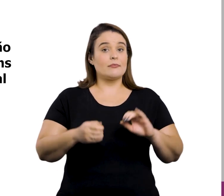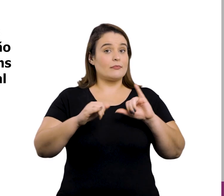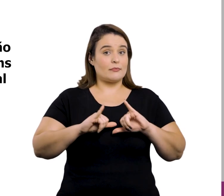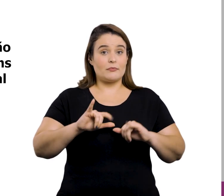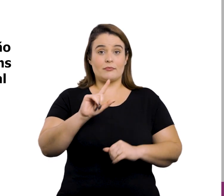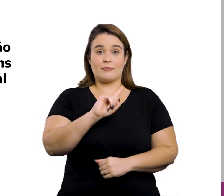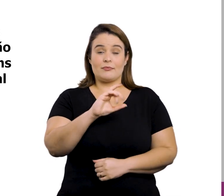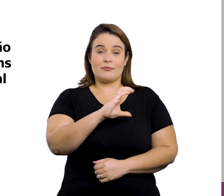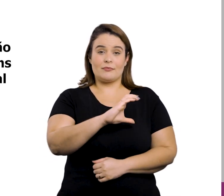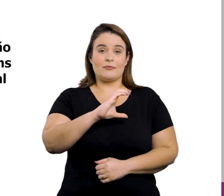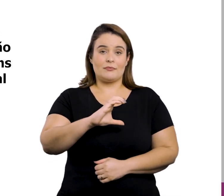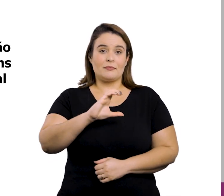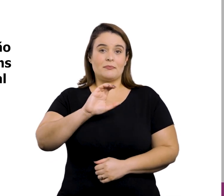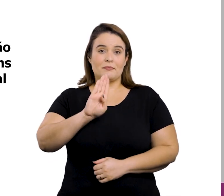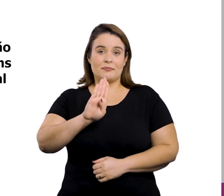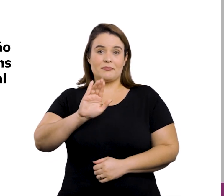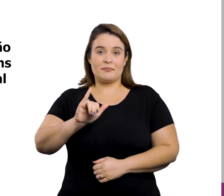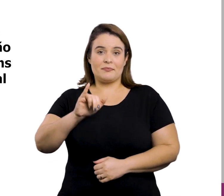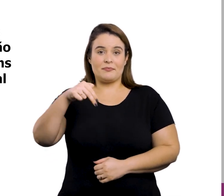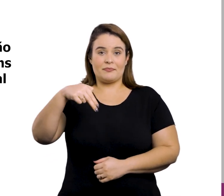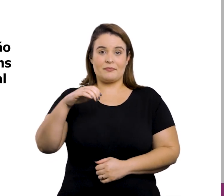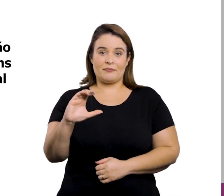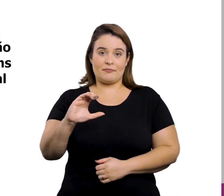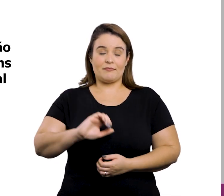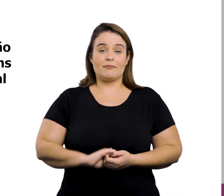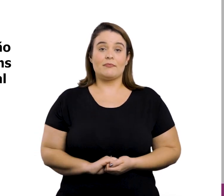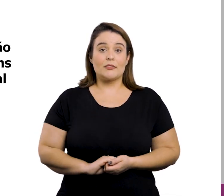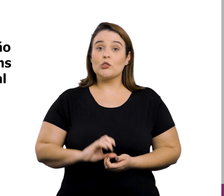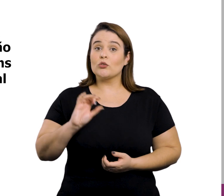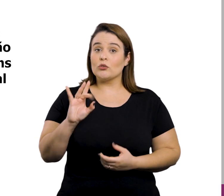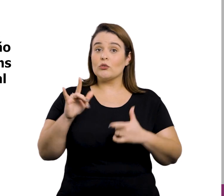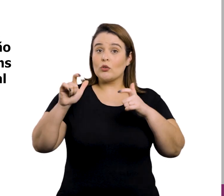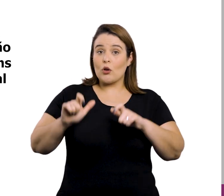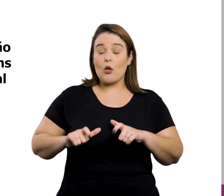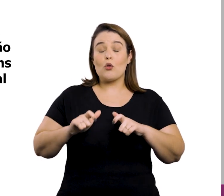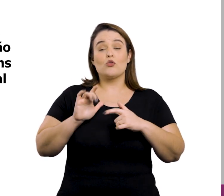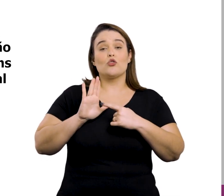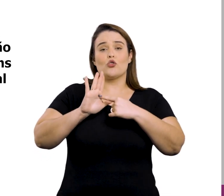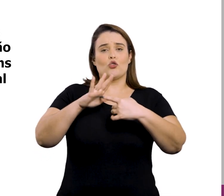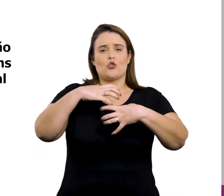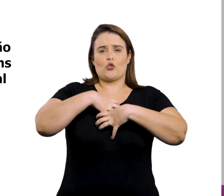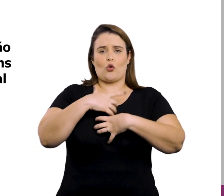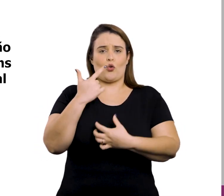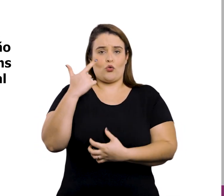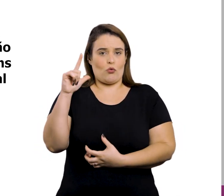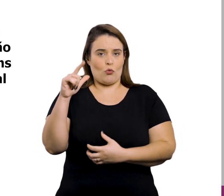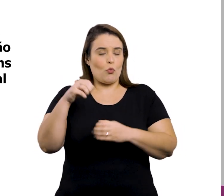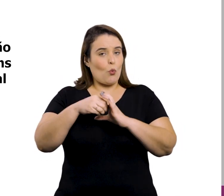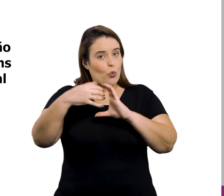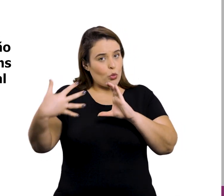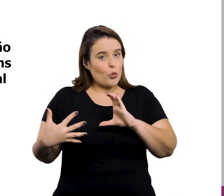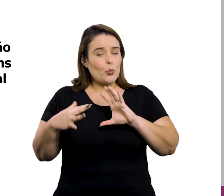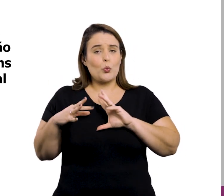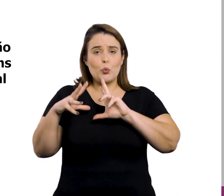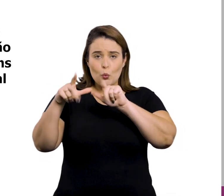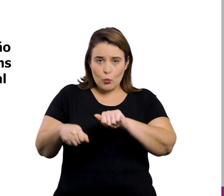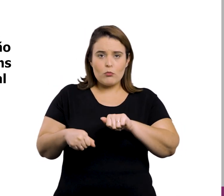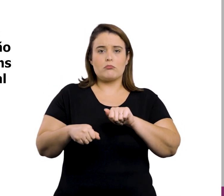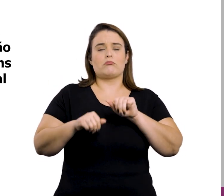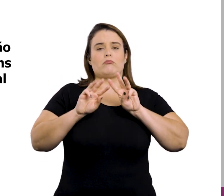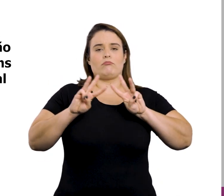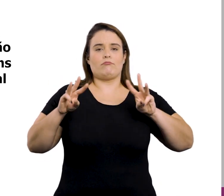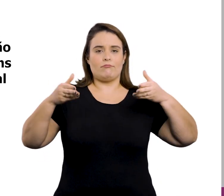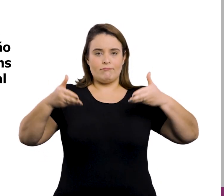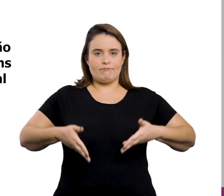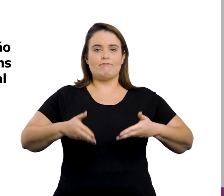qualidade. Atribuição: não comercial CCBYNC. Exceto onde indicado de outra